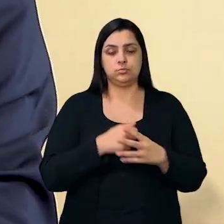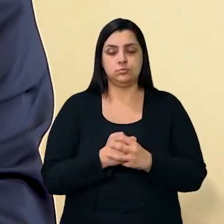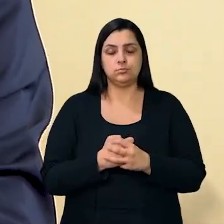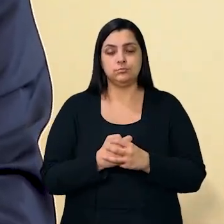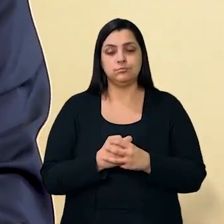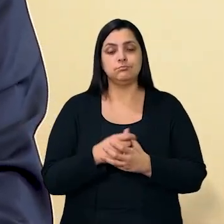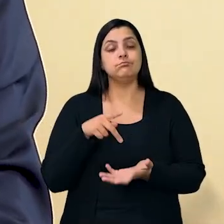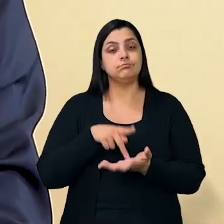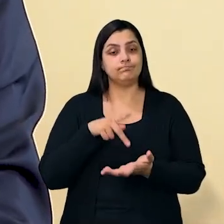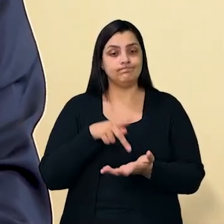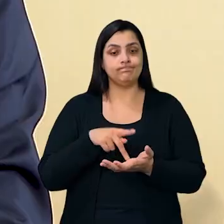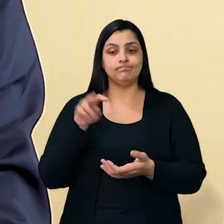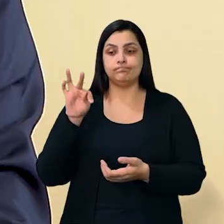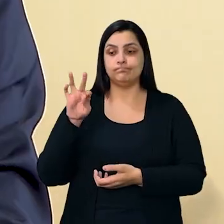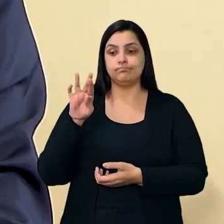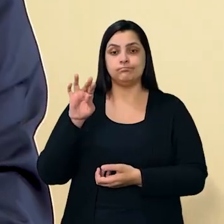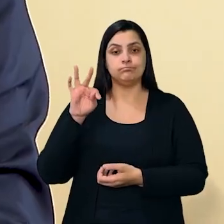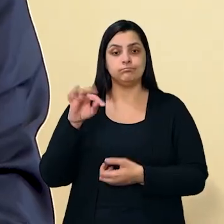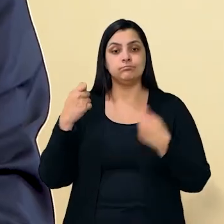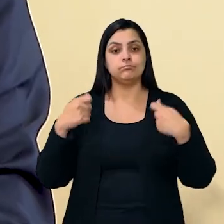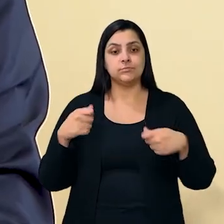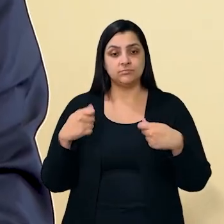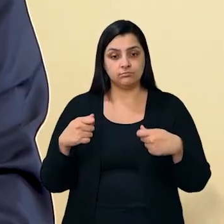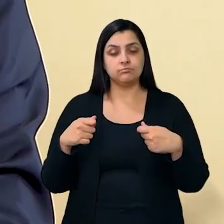É verdade que os tribunais também precisam